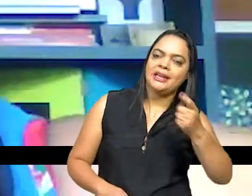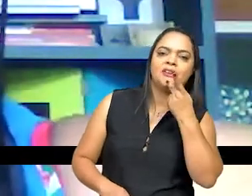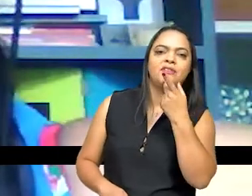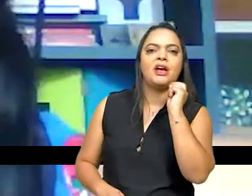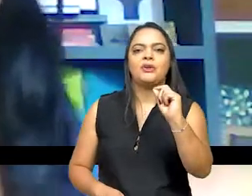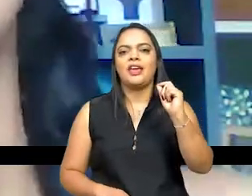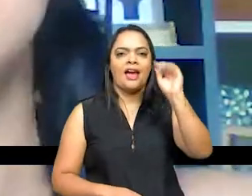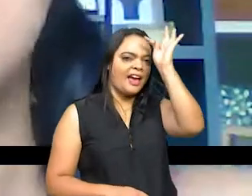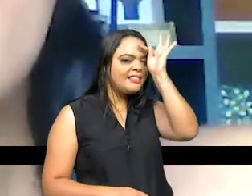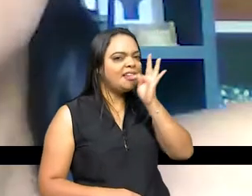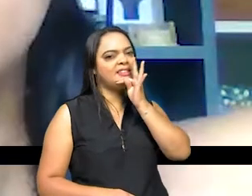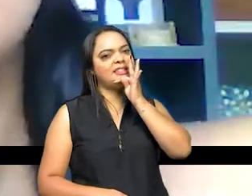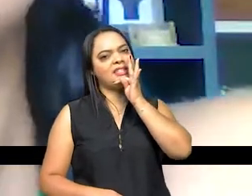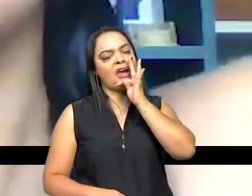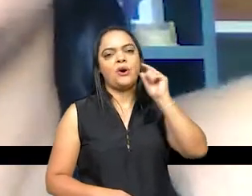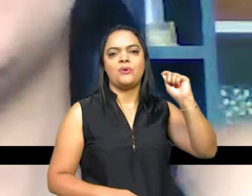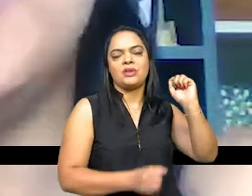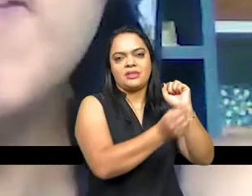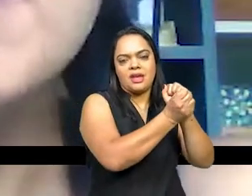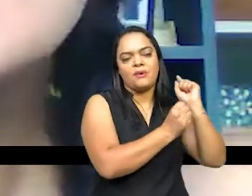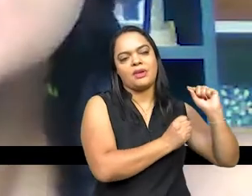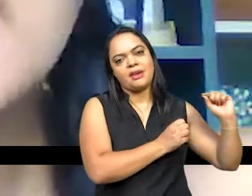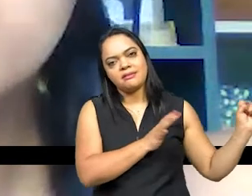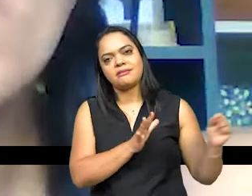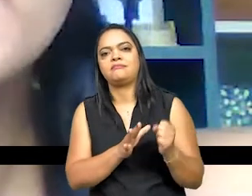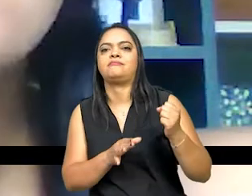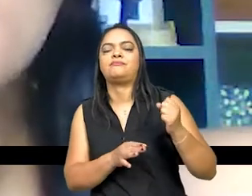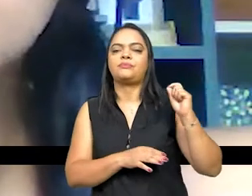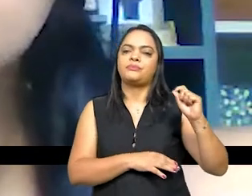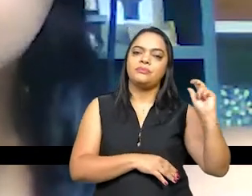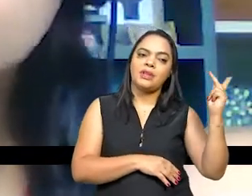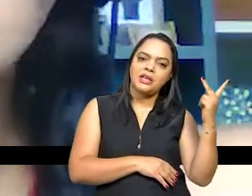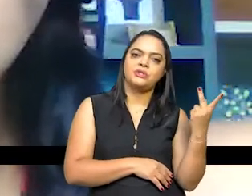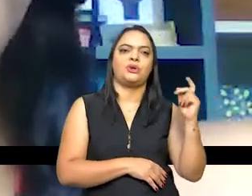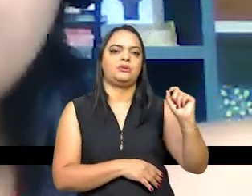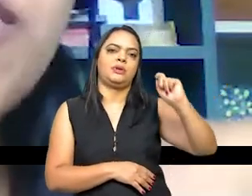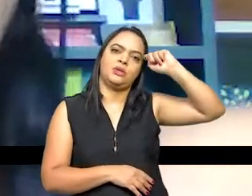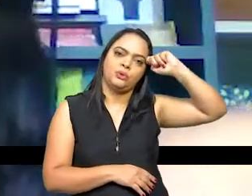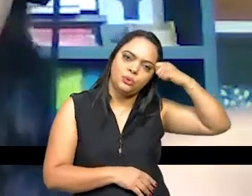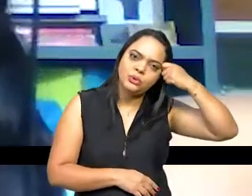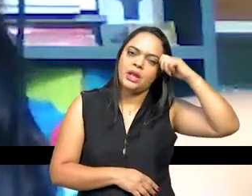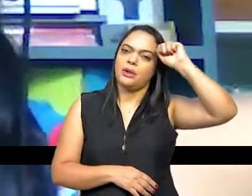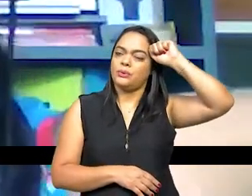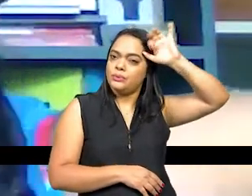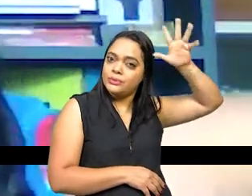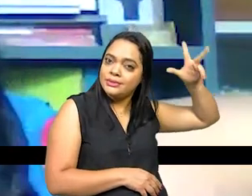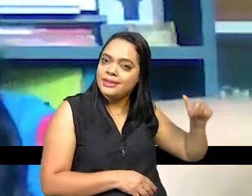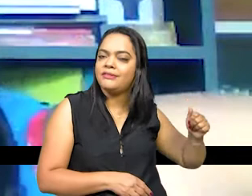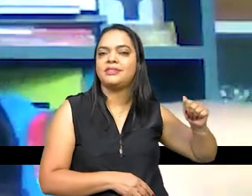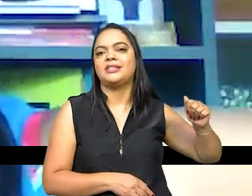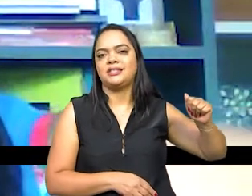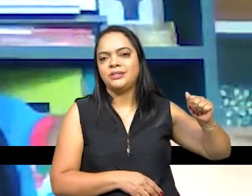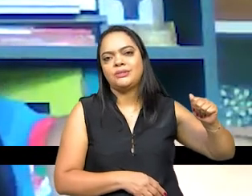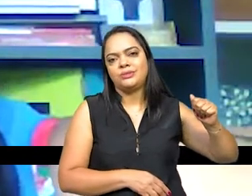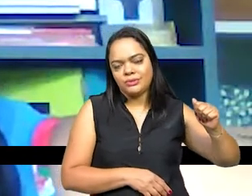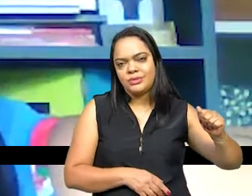dimensão política, ética e estética da história, né, dos negros, dos africanos e descendentes